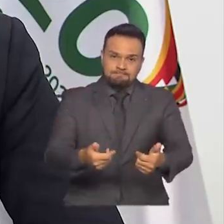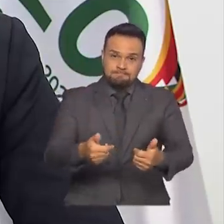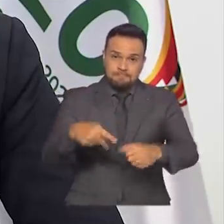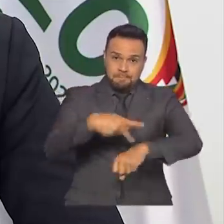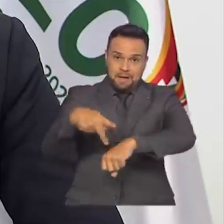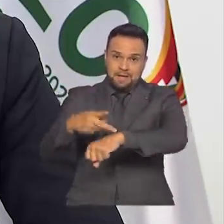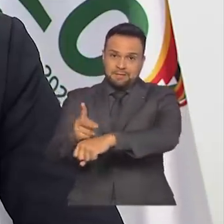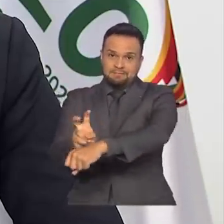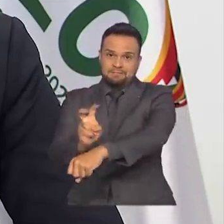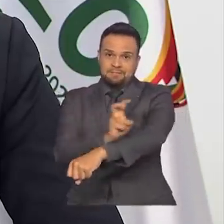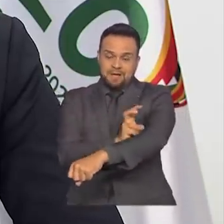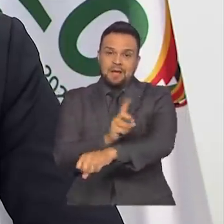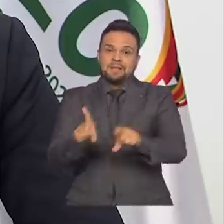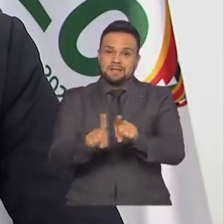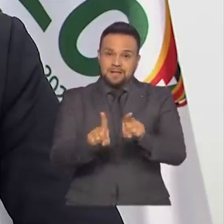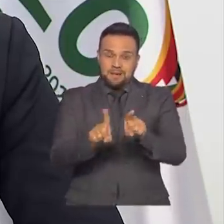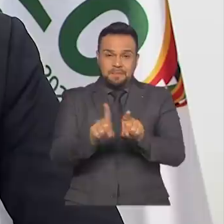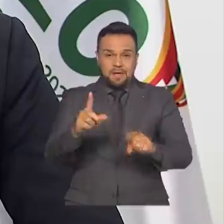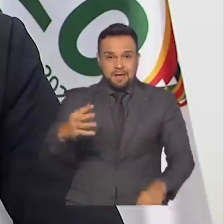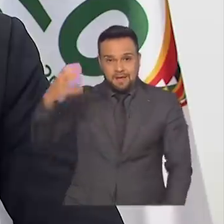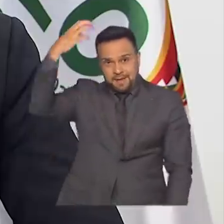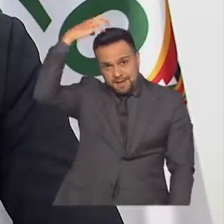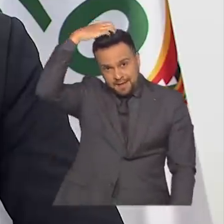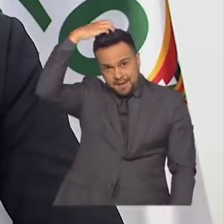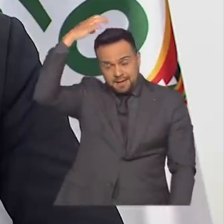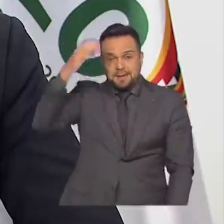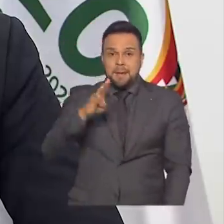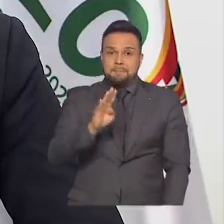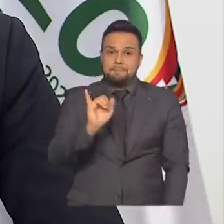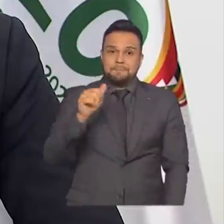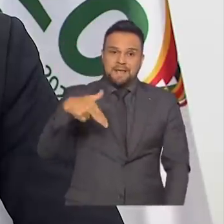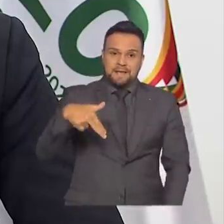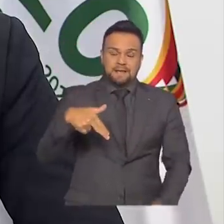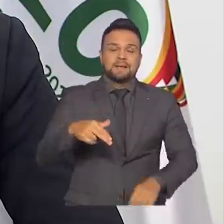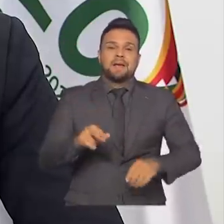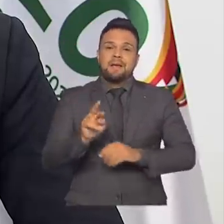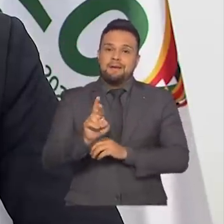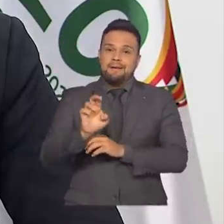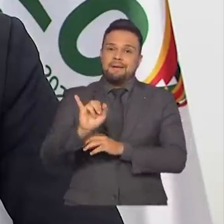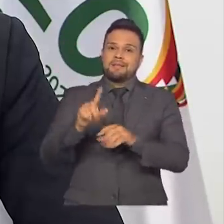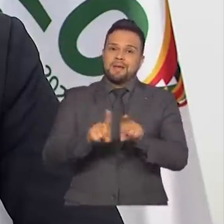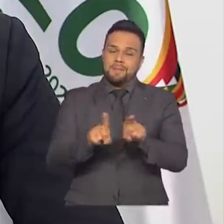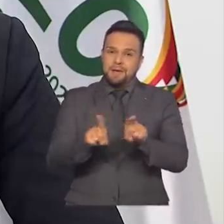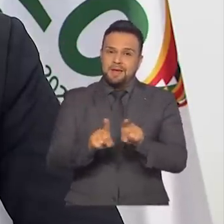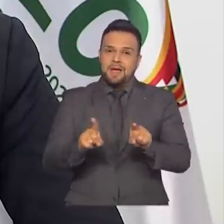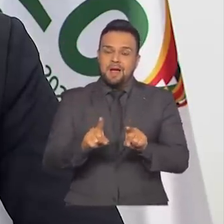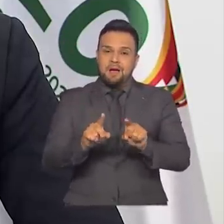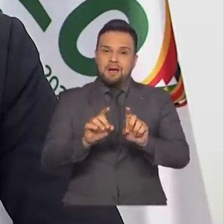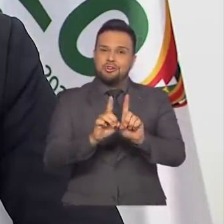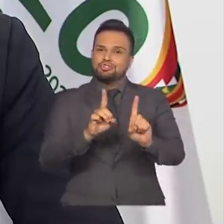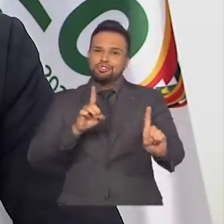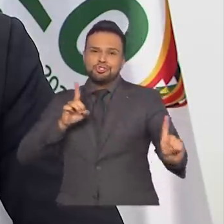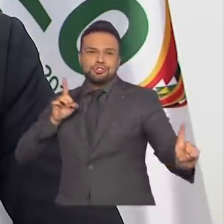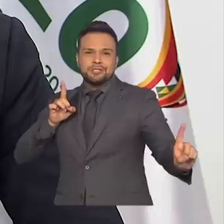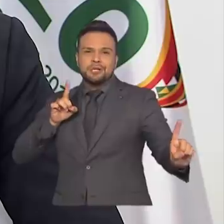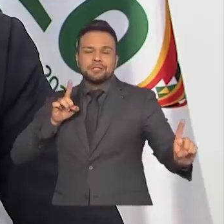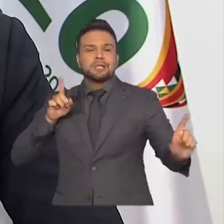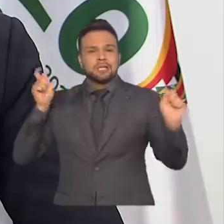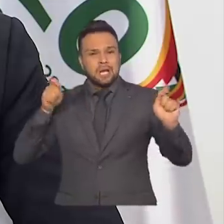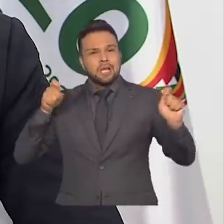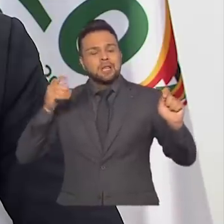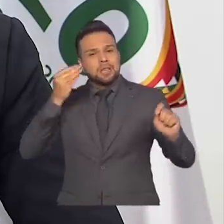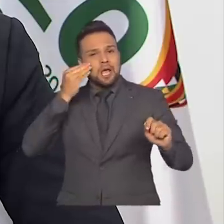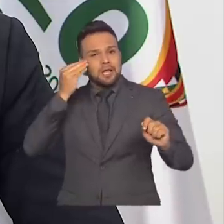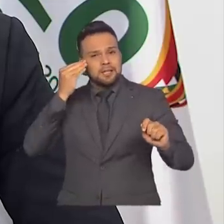do rei Salman e do príncipe Mohammed bin Salman, a distância não tem prejudicado nossa busca por resultados que